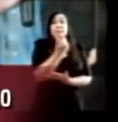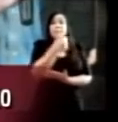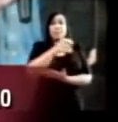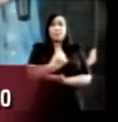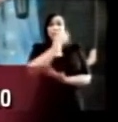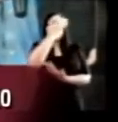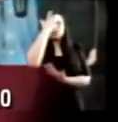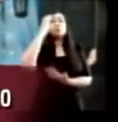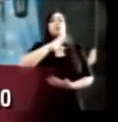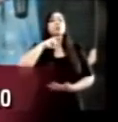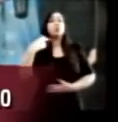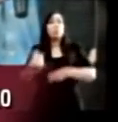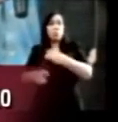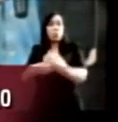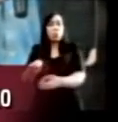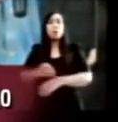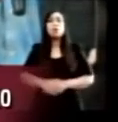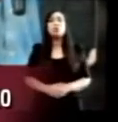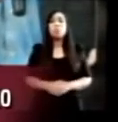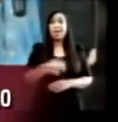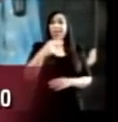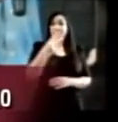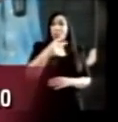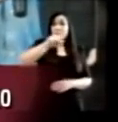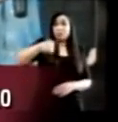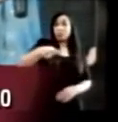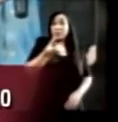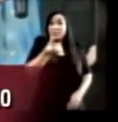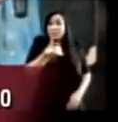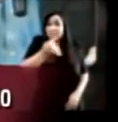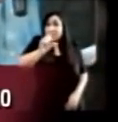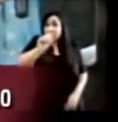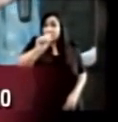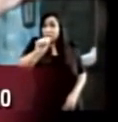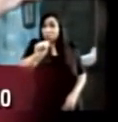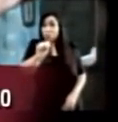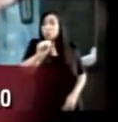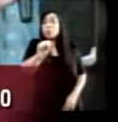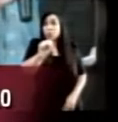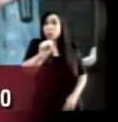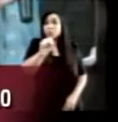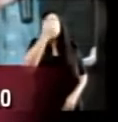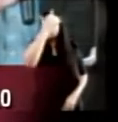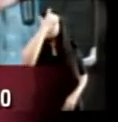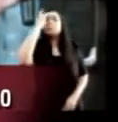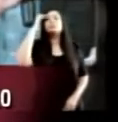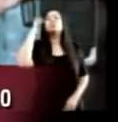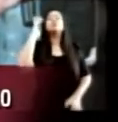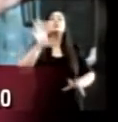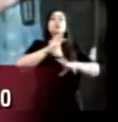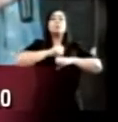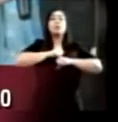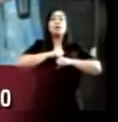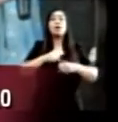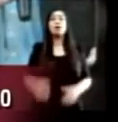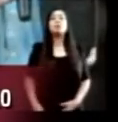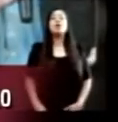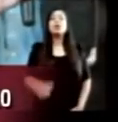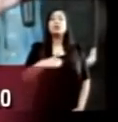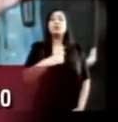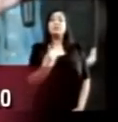610 óbitos, que corresponde a 2,68% do total de positivos. Nós